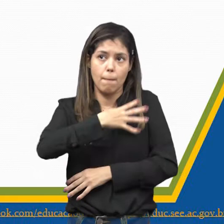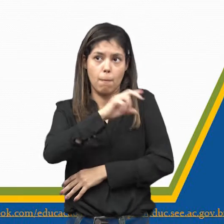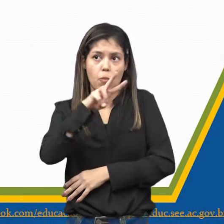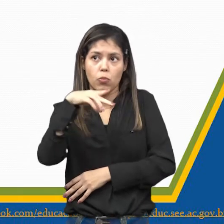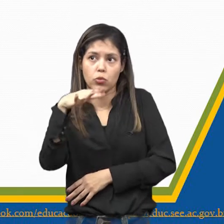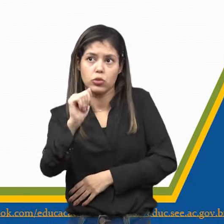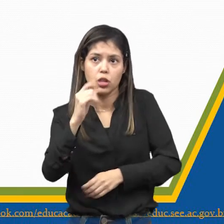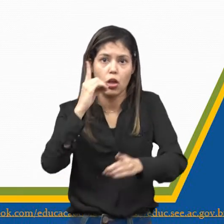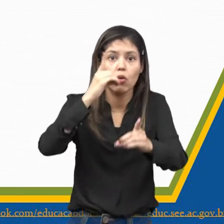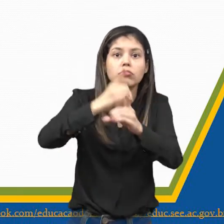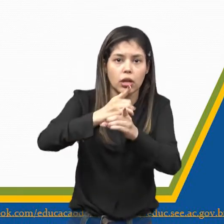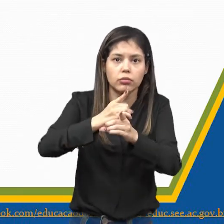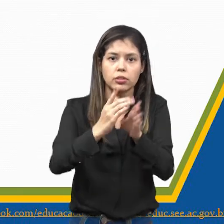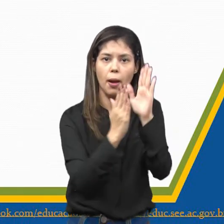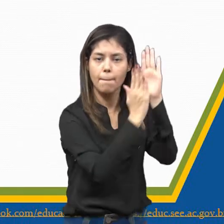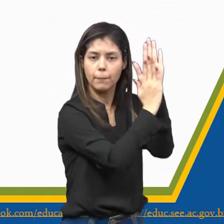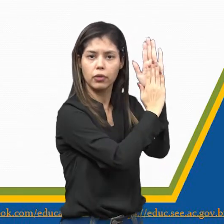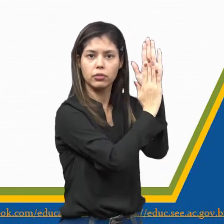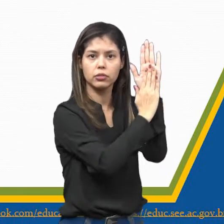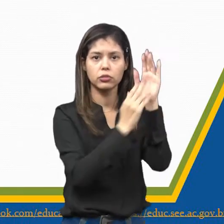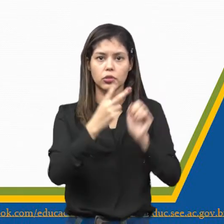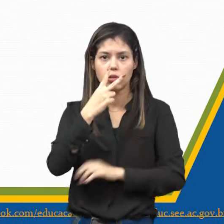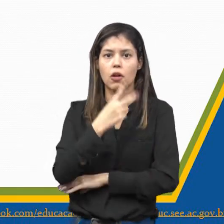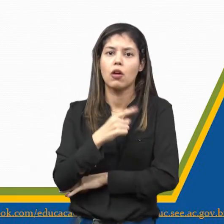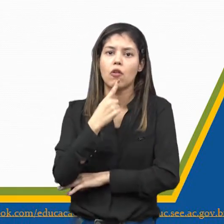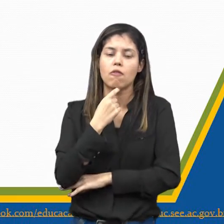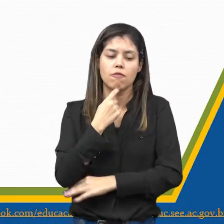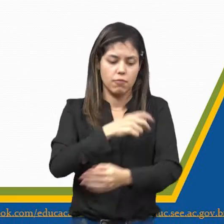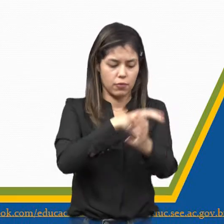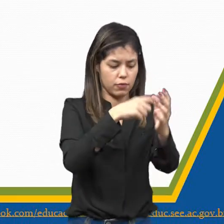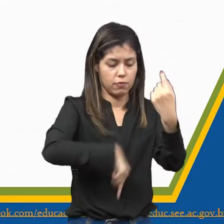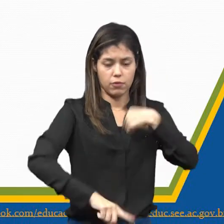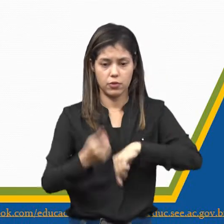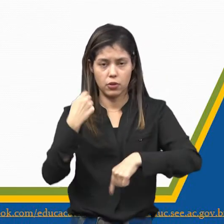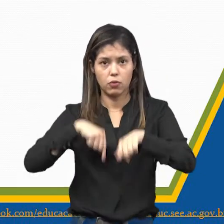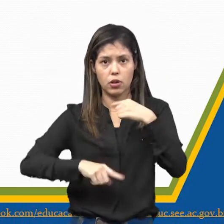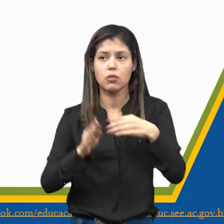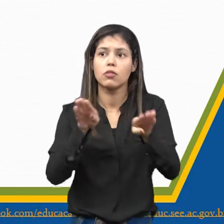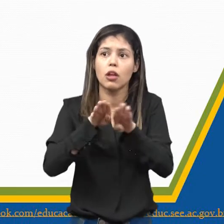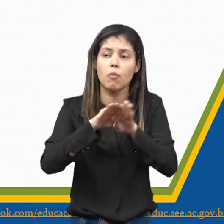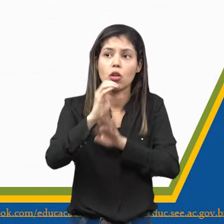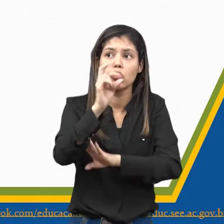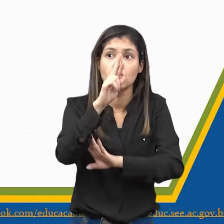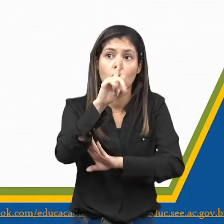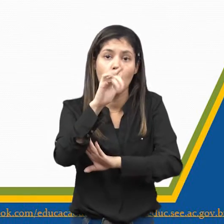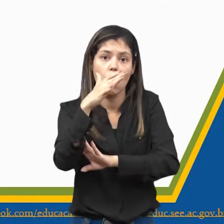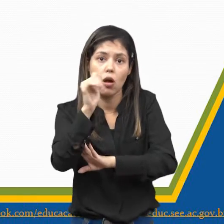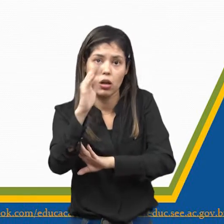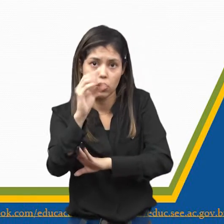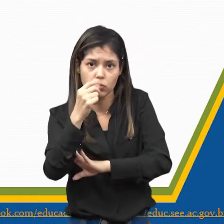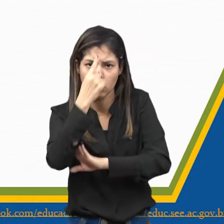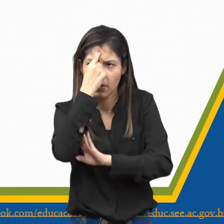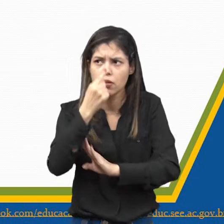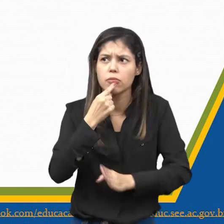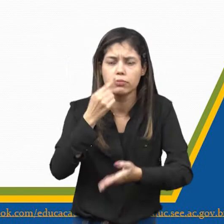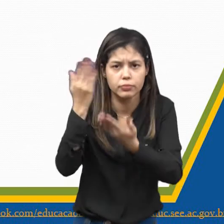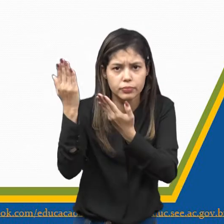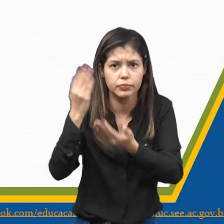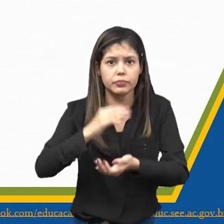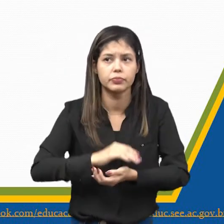ele é encontrado na parede dos vasos sanguíneos e dos órgãos, como está aparecendo aí na imagem para vocês.